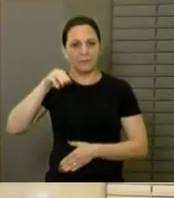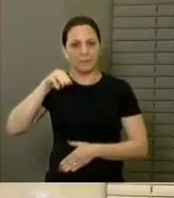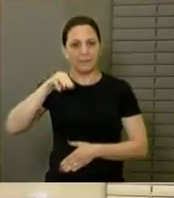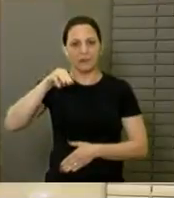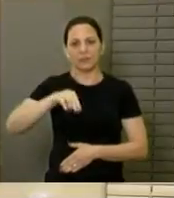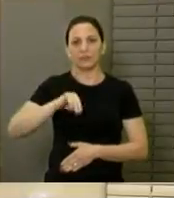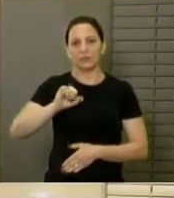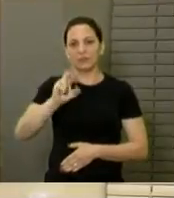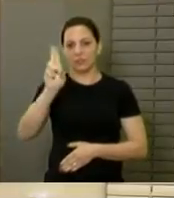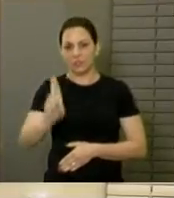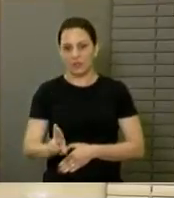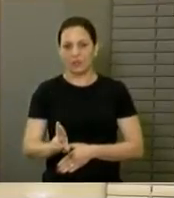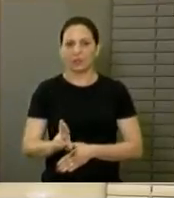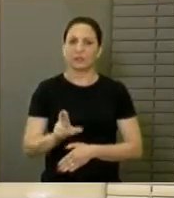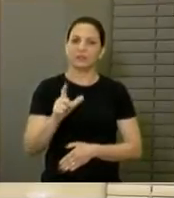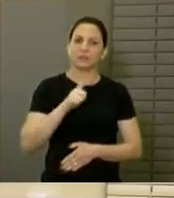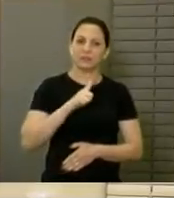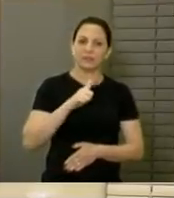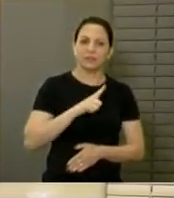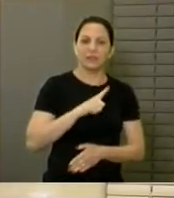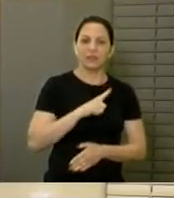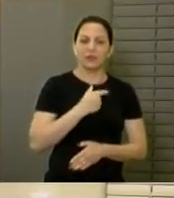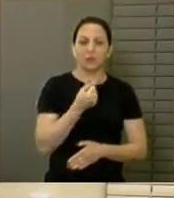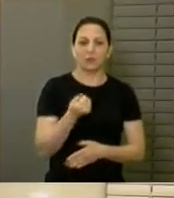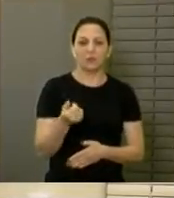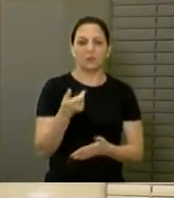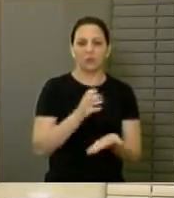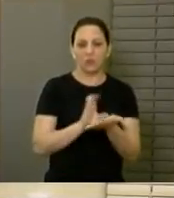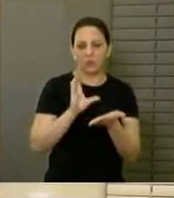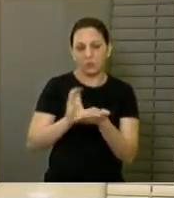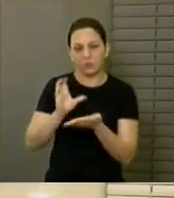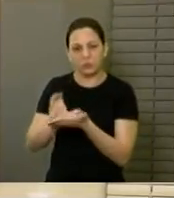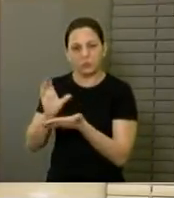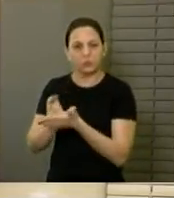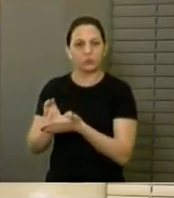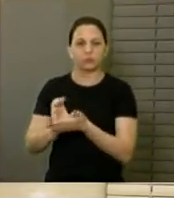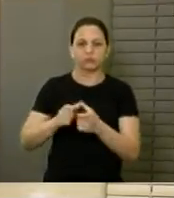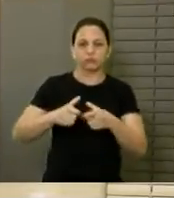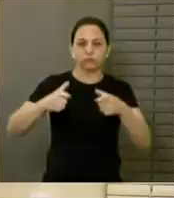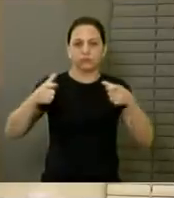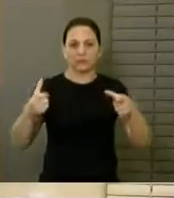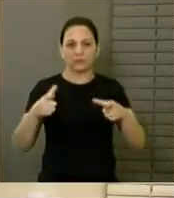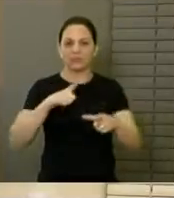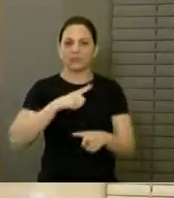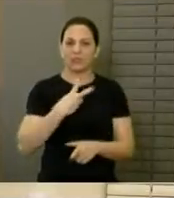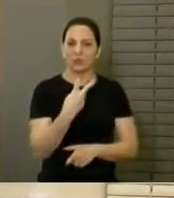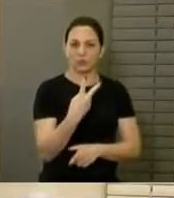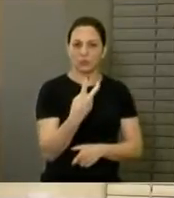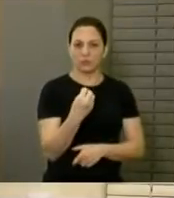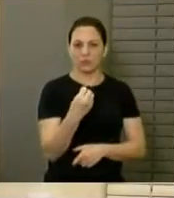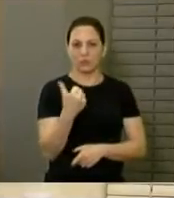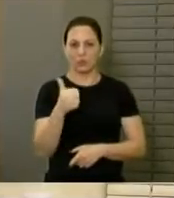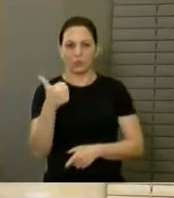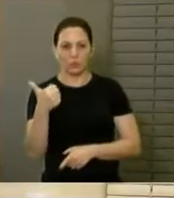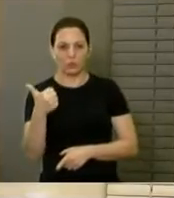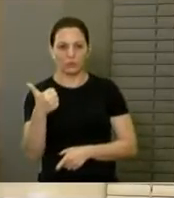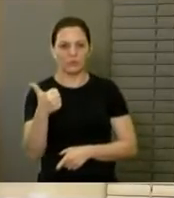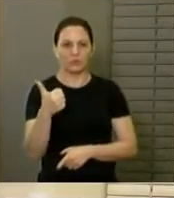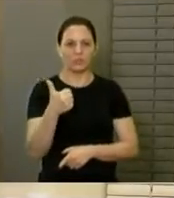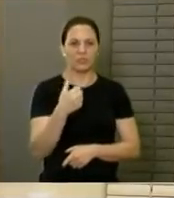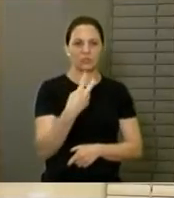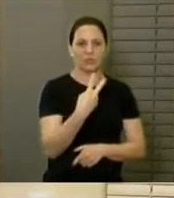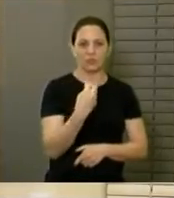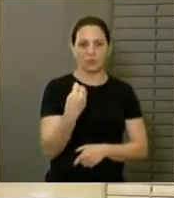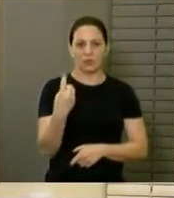já consome 43% do orçamento da União e só cresce. Se pegarmos 2011 a 2015,